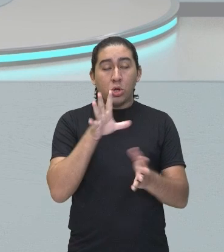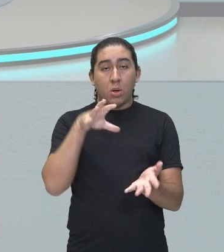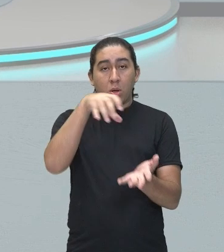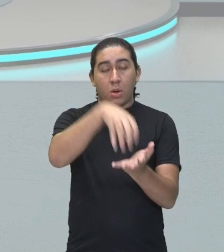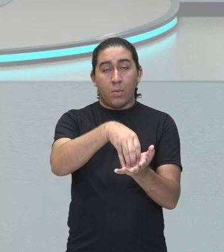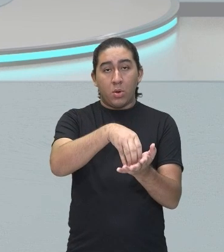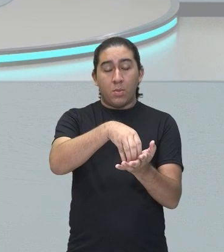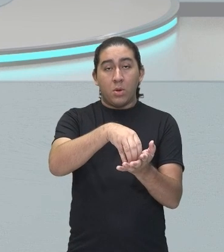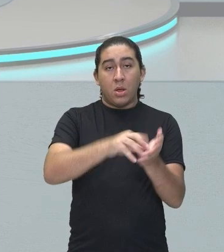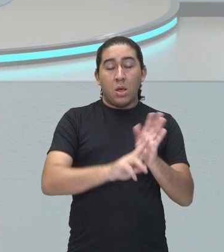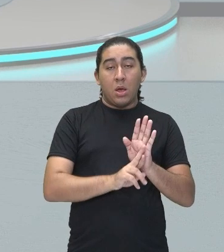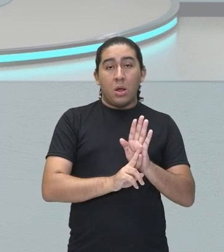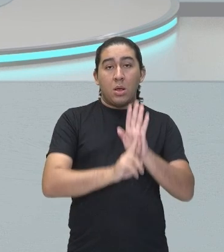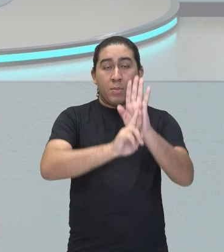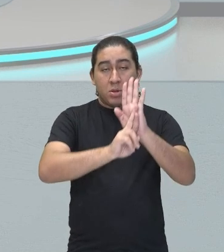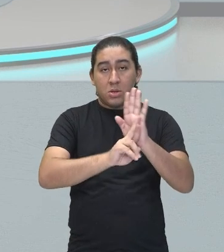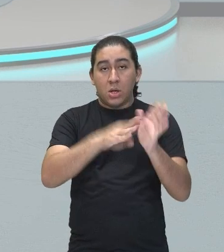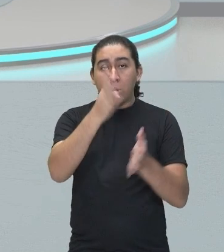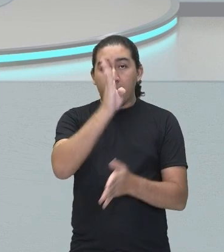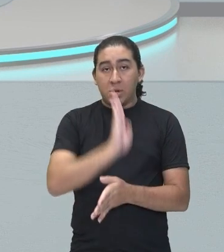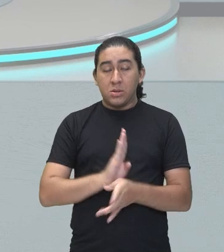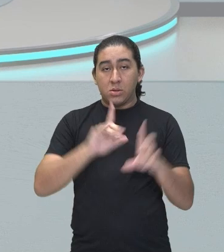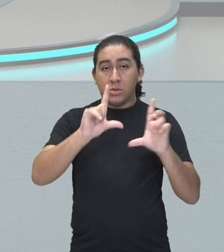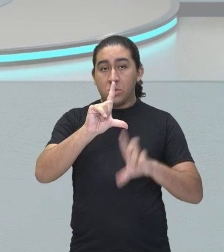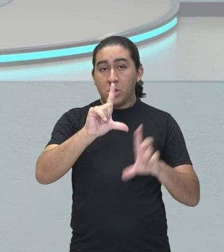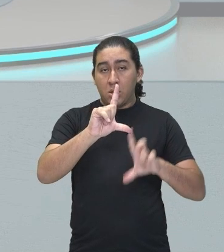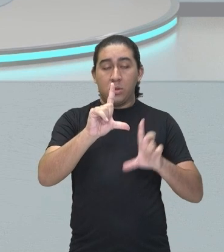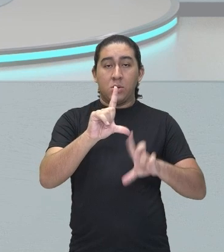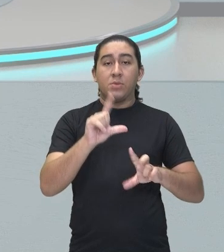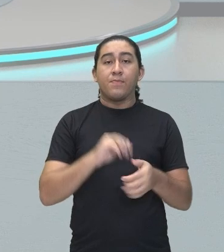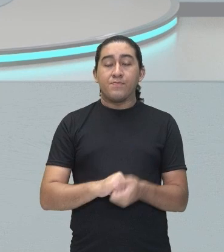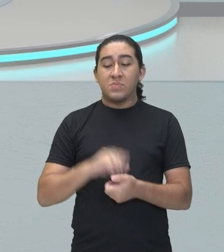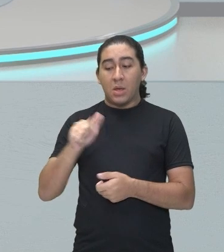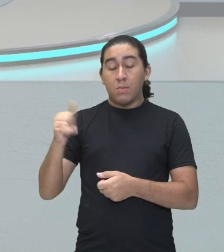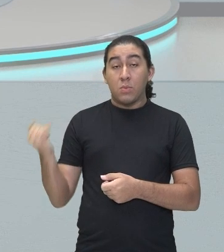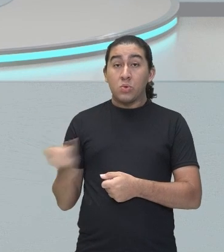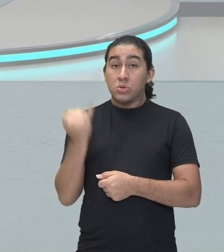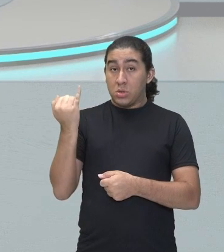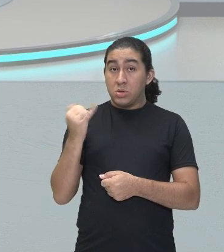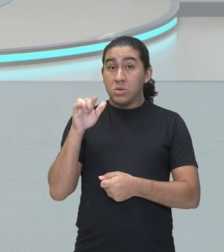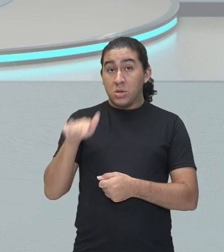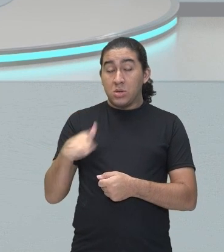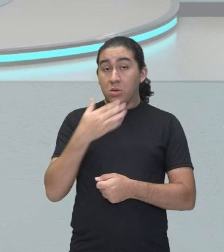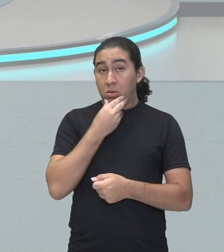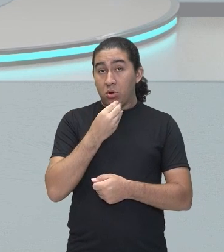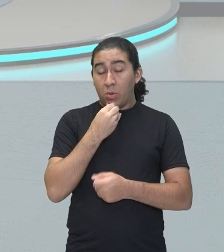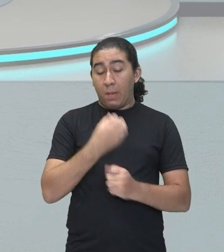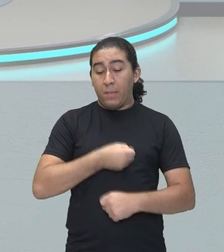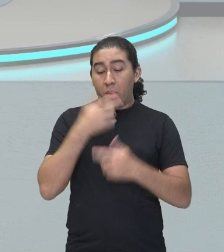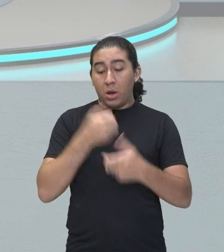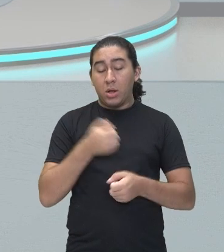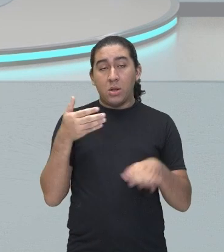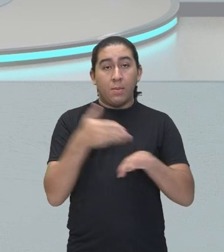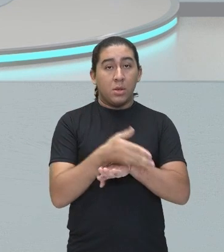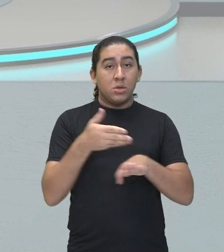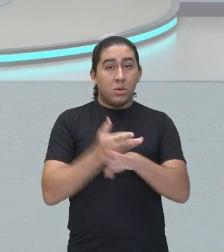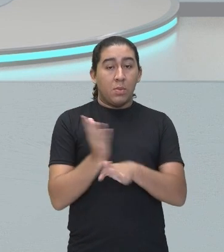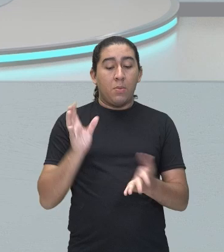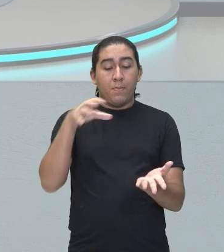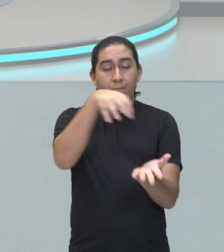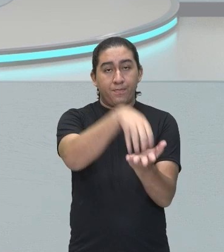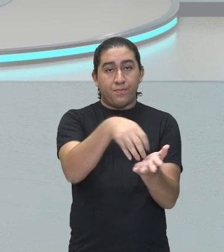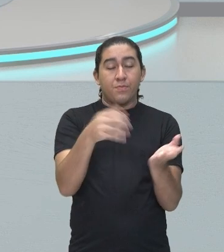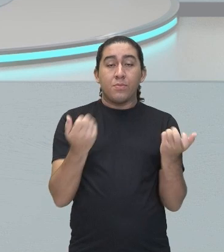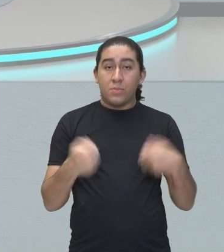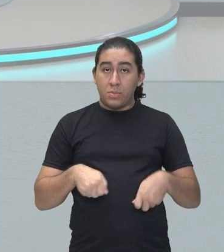de Letras. Isso é importante. Não é qualquer poeta que consegue participar, ser eleito, não. Tem que